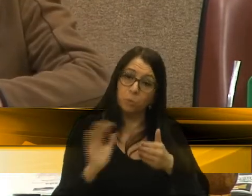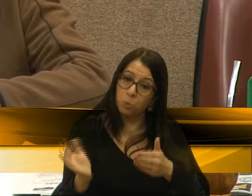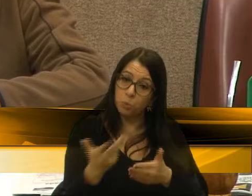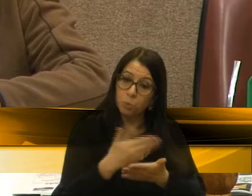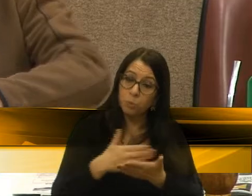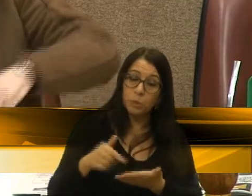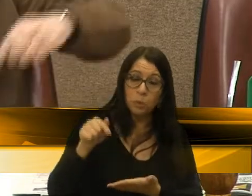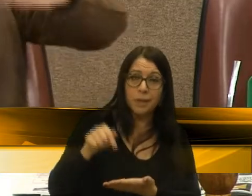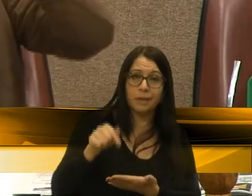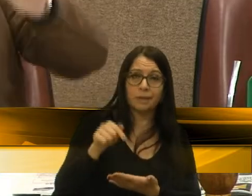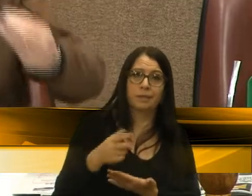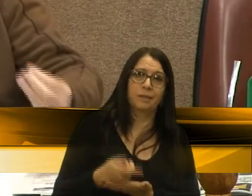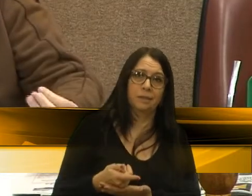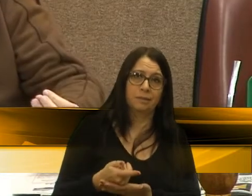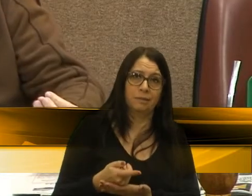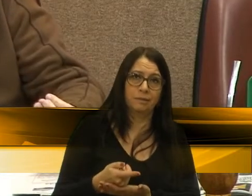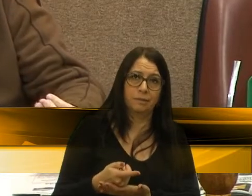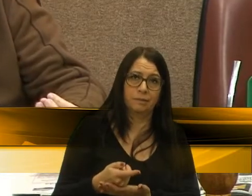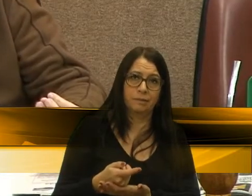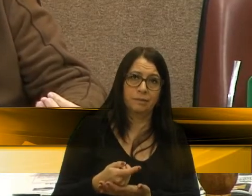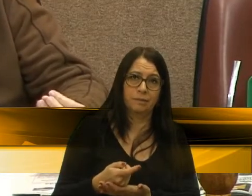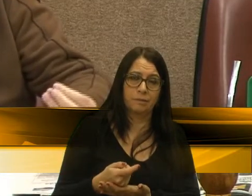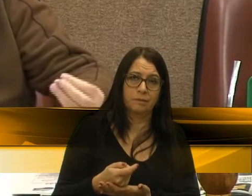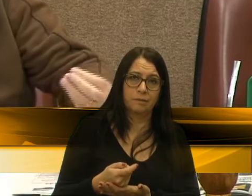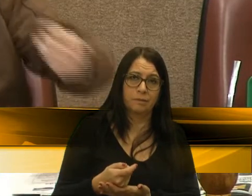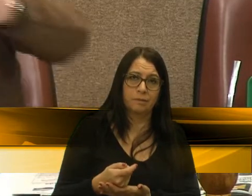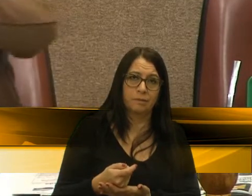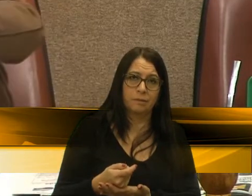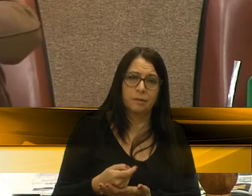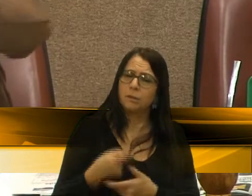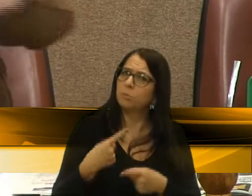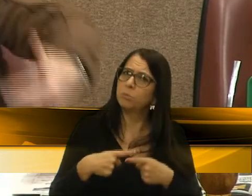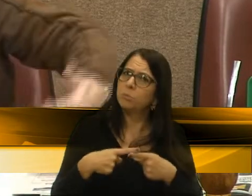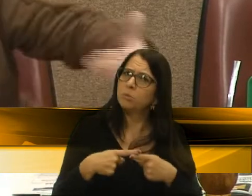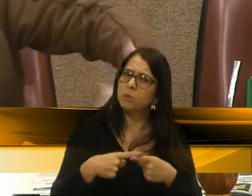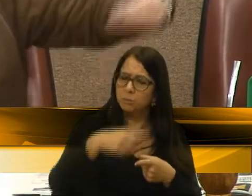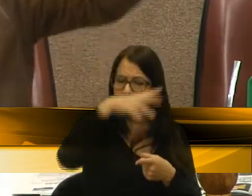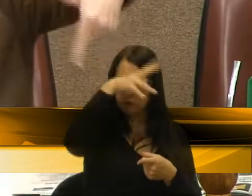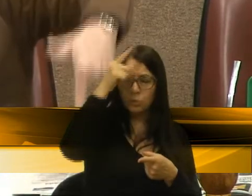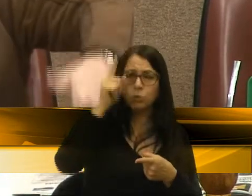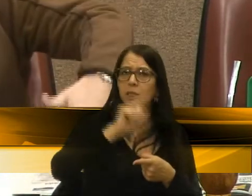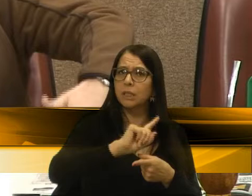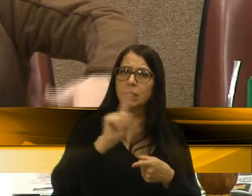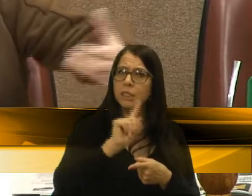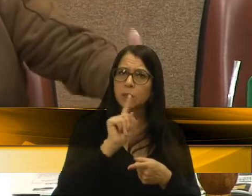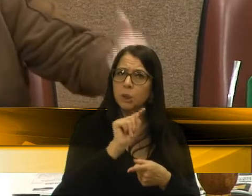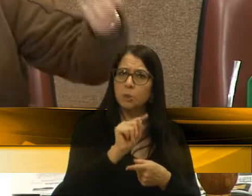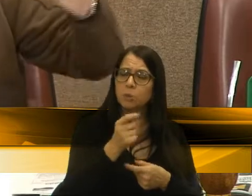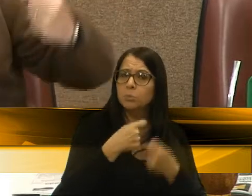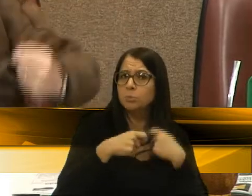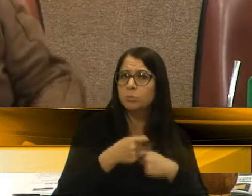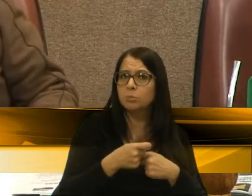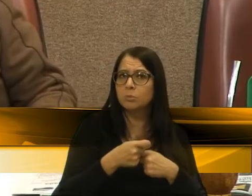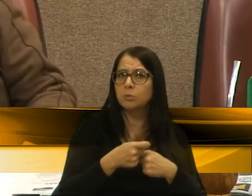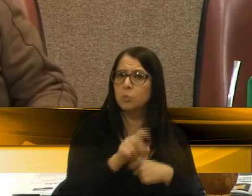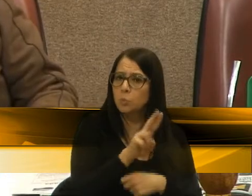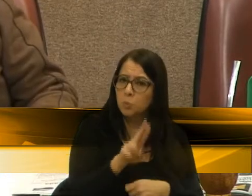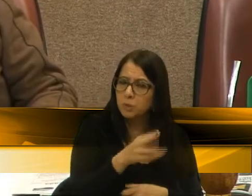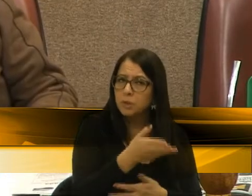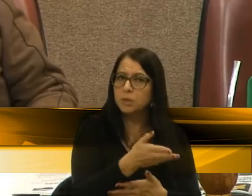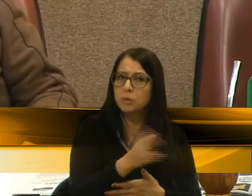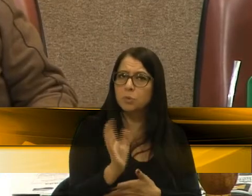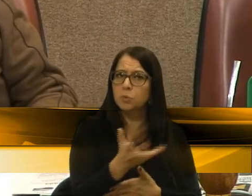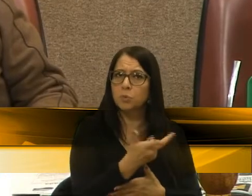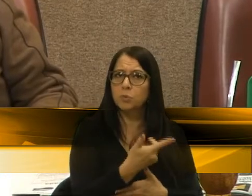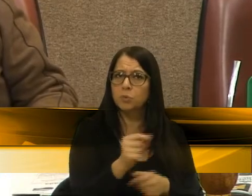começou aqui. E por que essa prefeitura essa administração não utiliza tudo aquilo